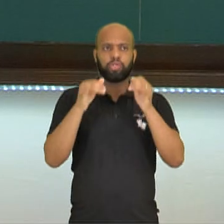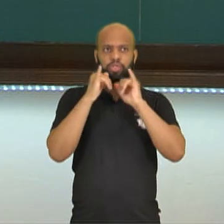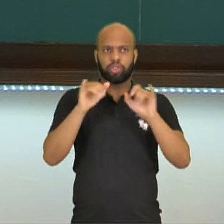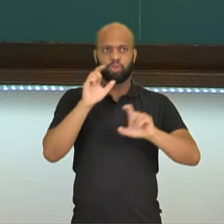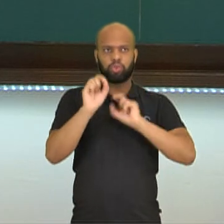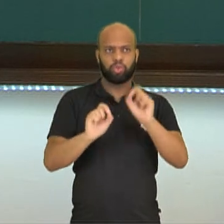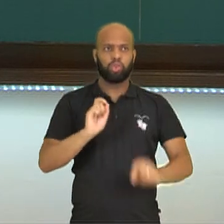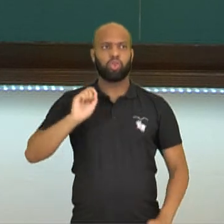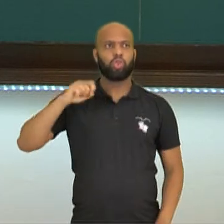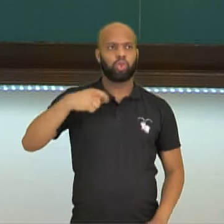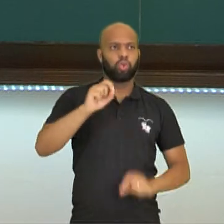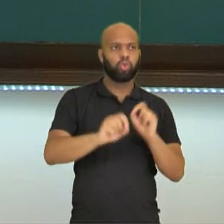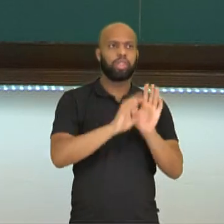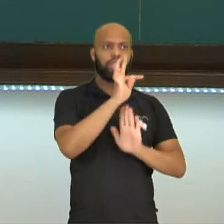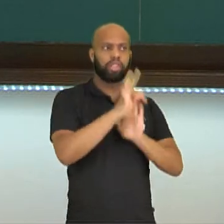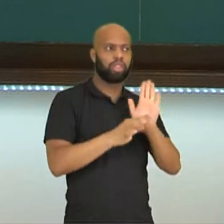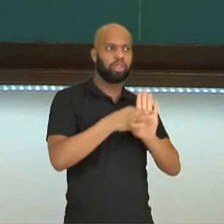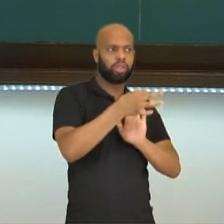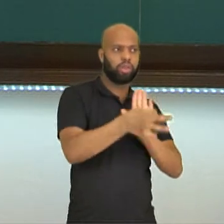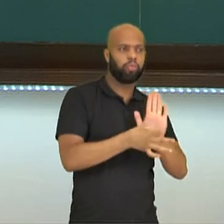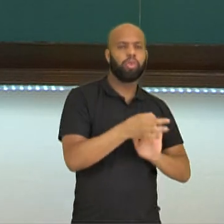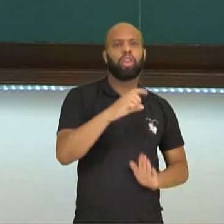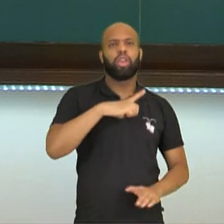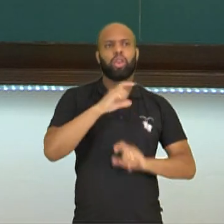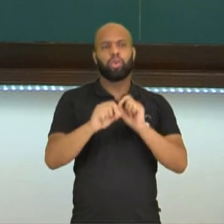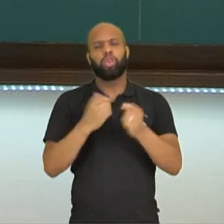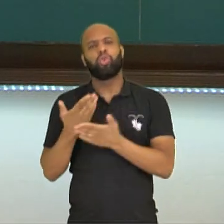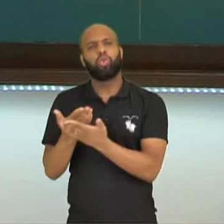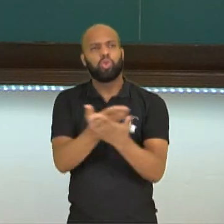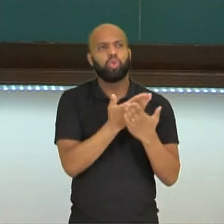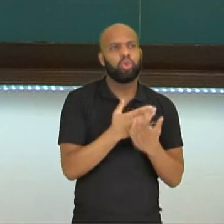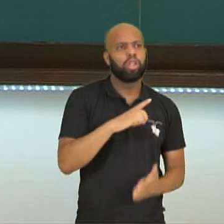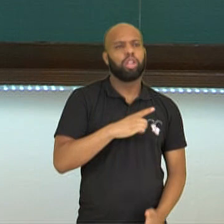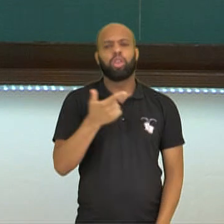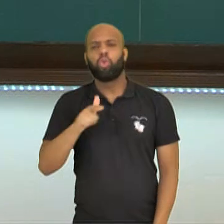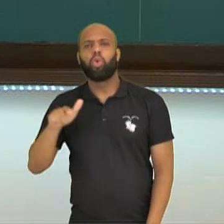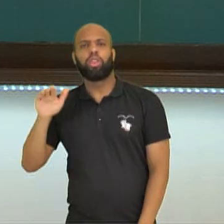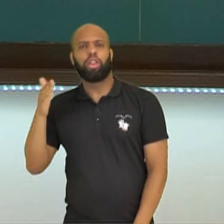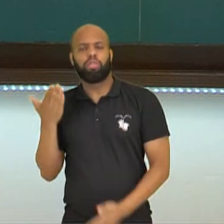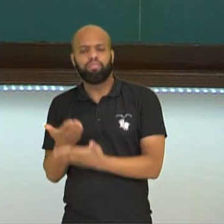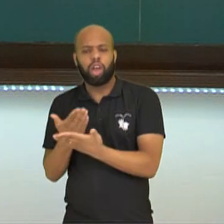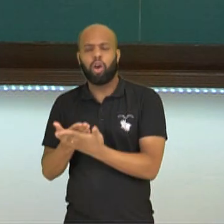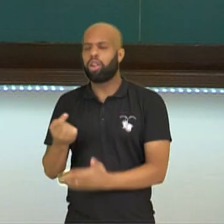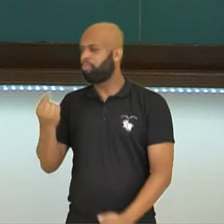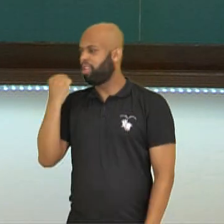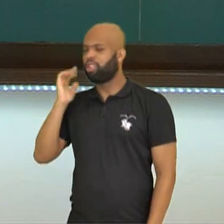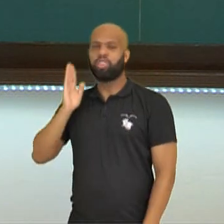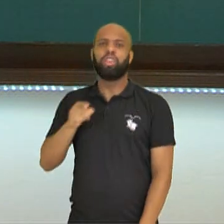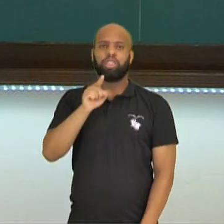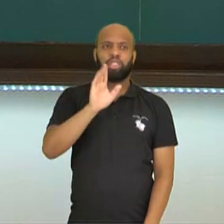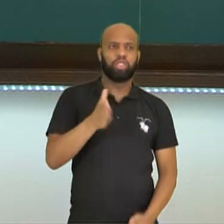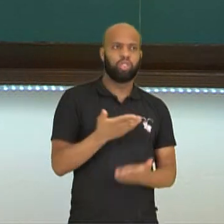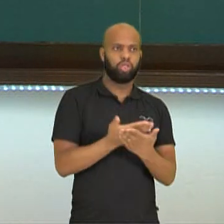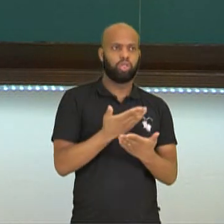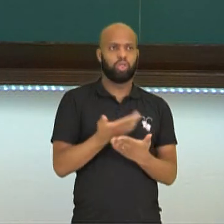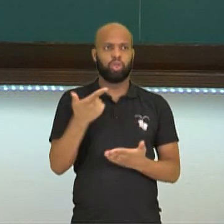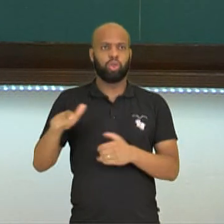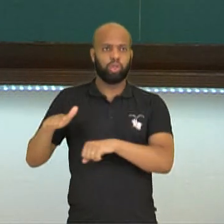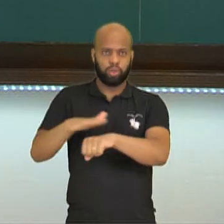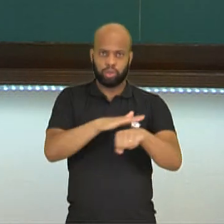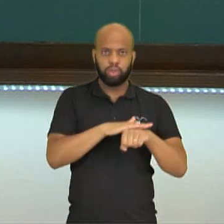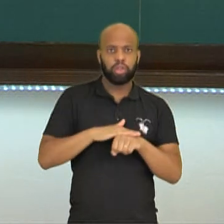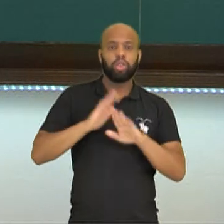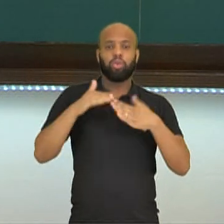agora a respeito do artigo de opinião, que já vem sendo estudado em outras aulas, isso já foi estudado por vocês em outros